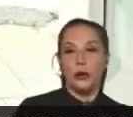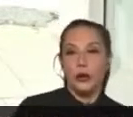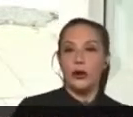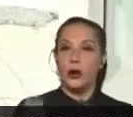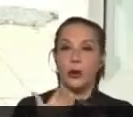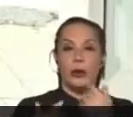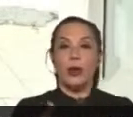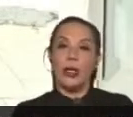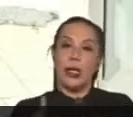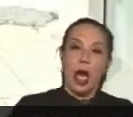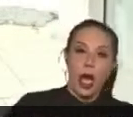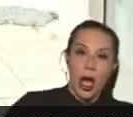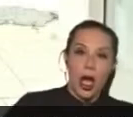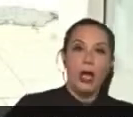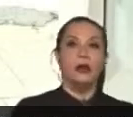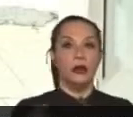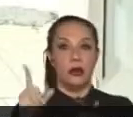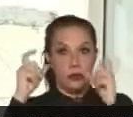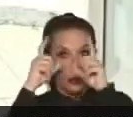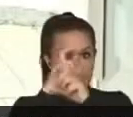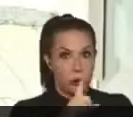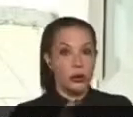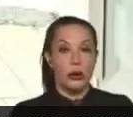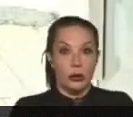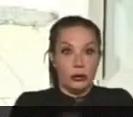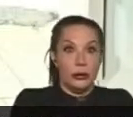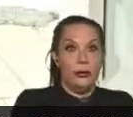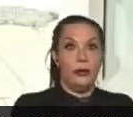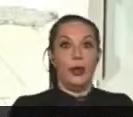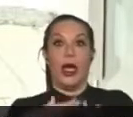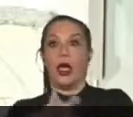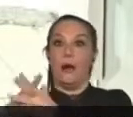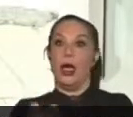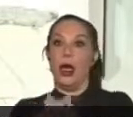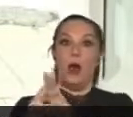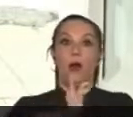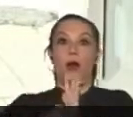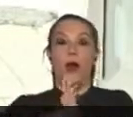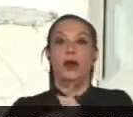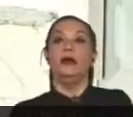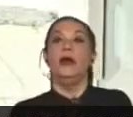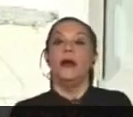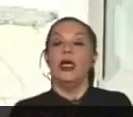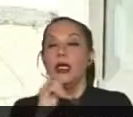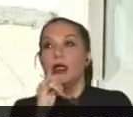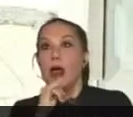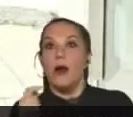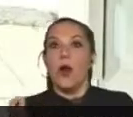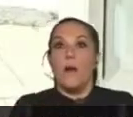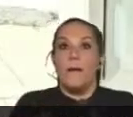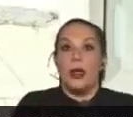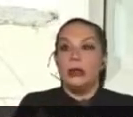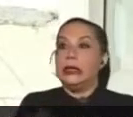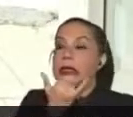produtos de açougue são os mais difíceis de se abastecer e os estabelecimentos menores são os